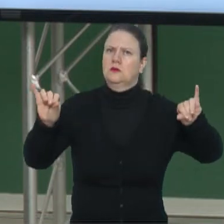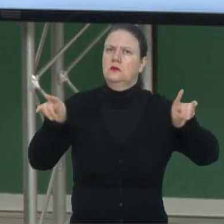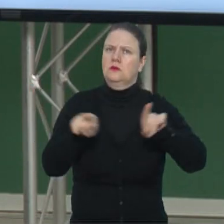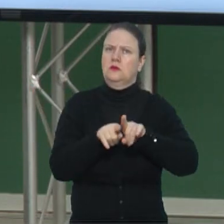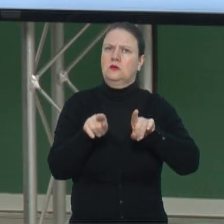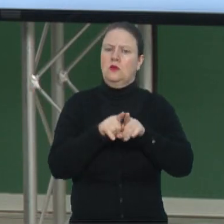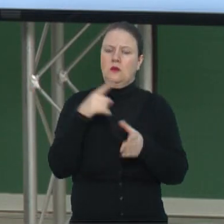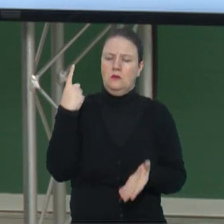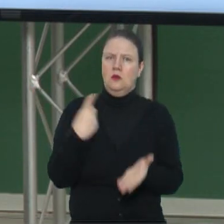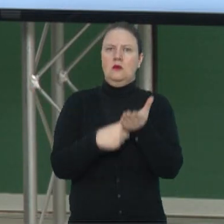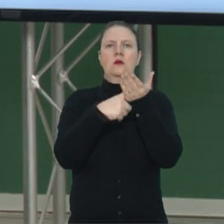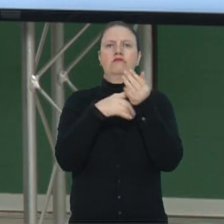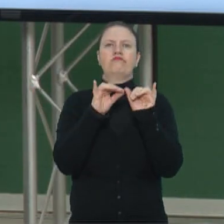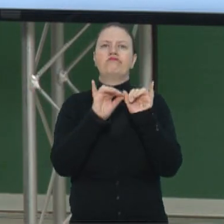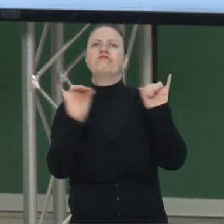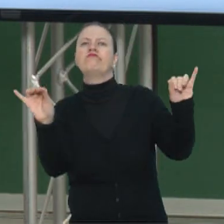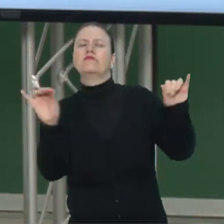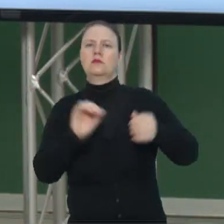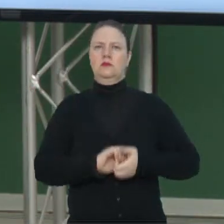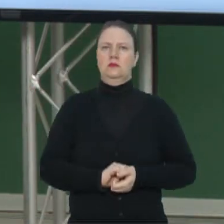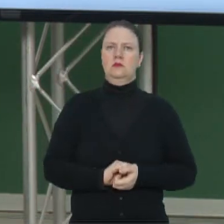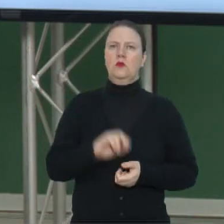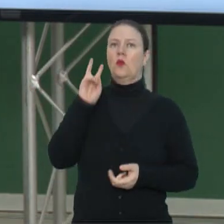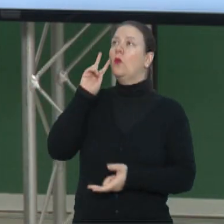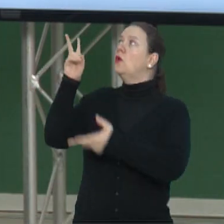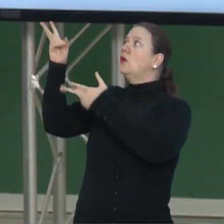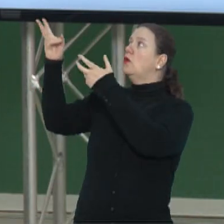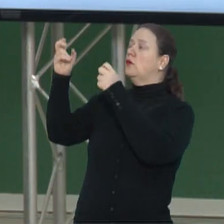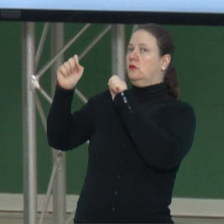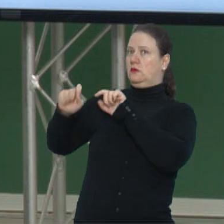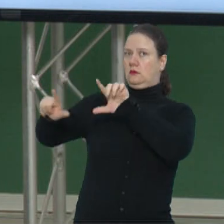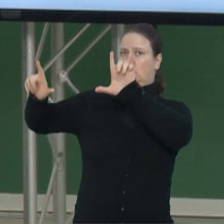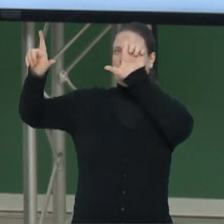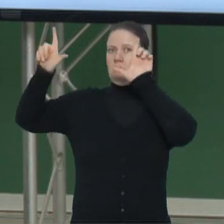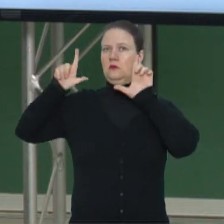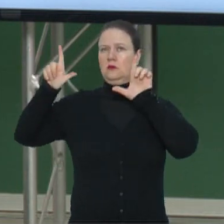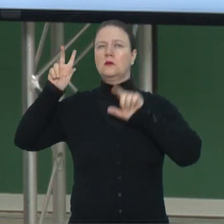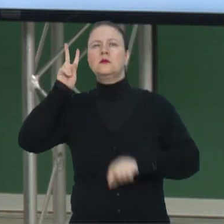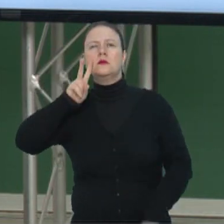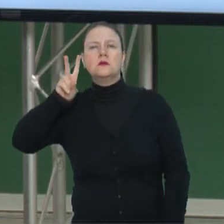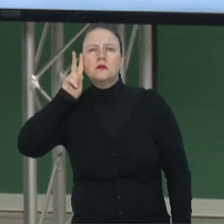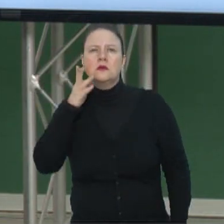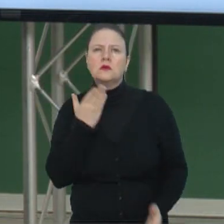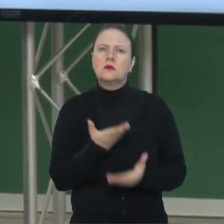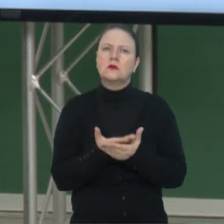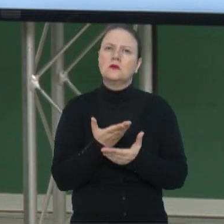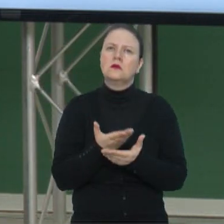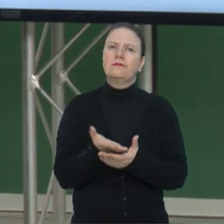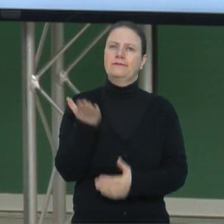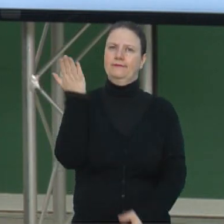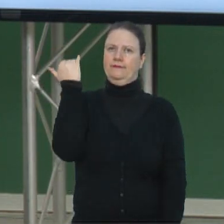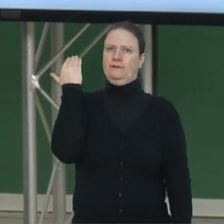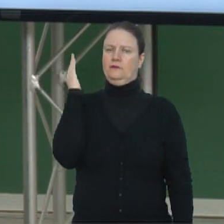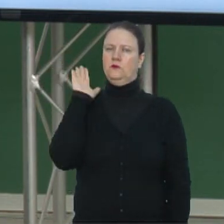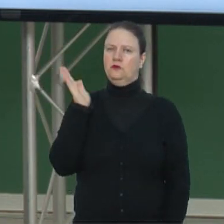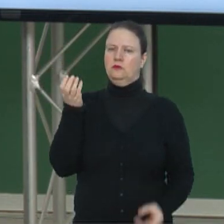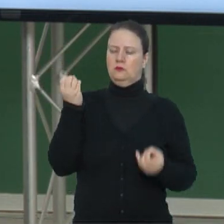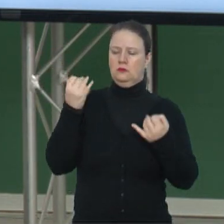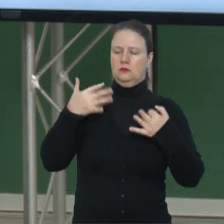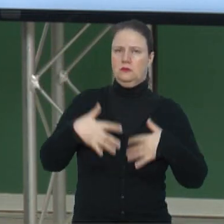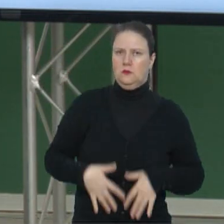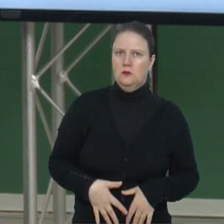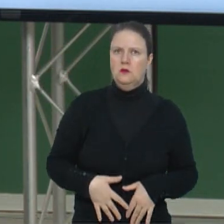de uma campanha. Então, nós vamos analisar primeiro a imagem. Vocês lembram que em outra aula, quando eu falei, conversei com vocês